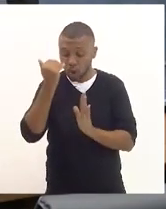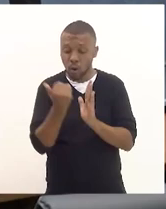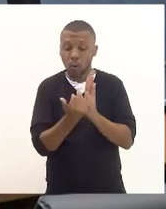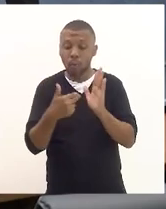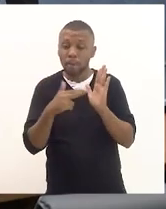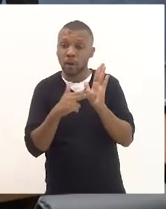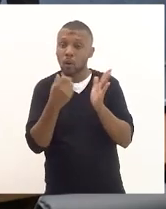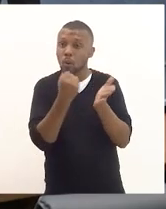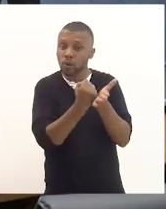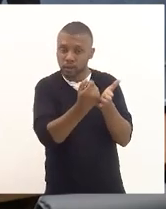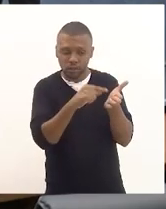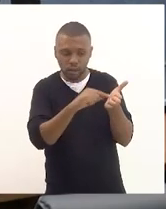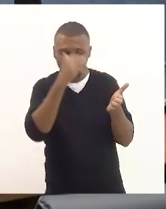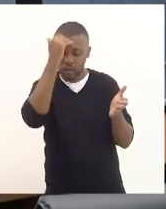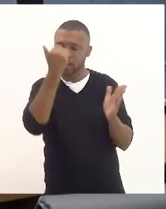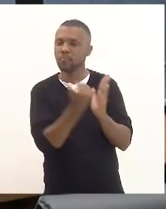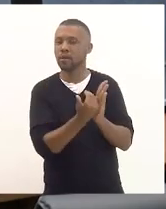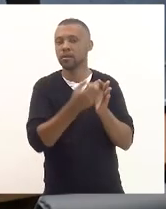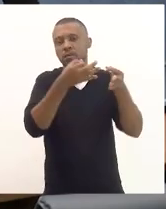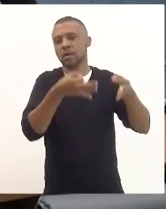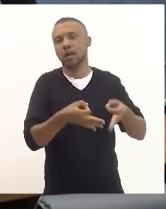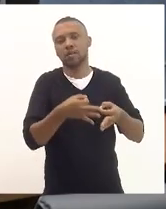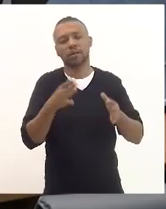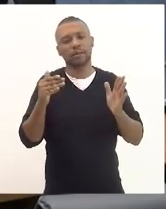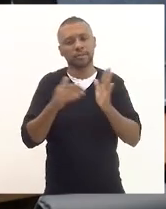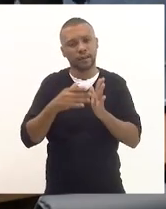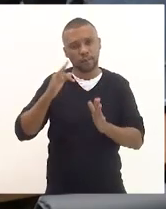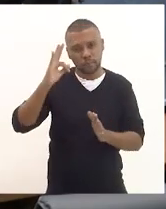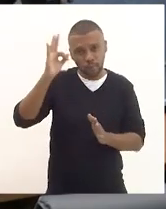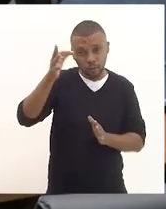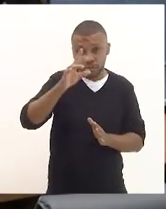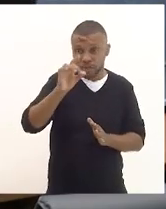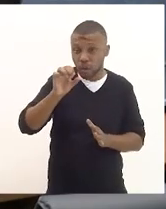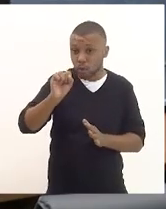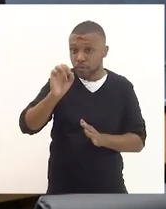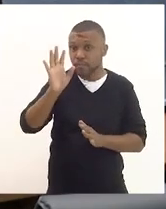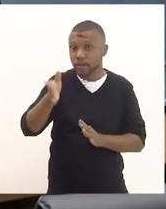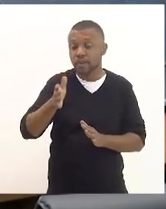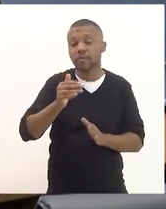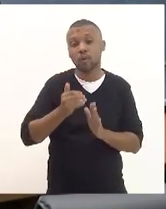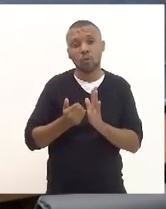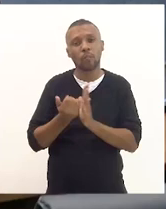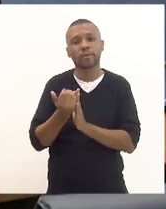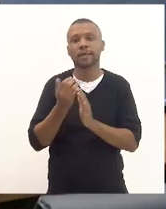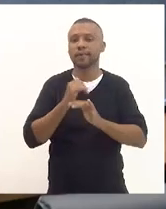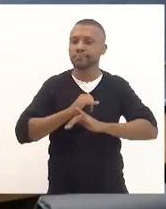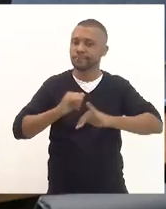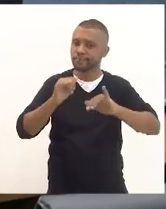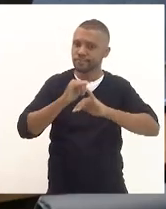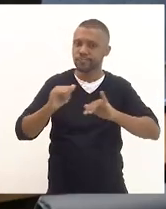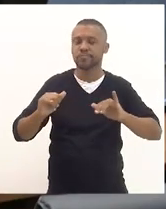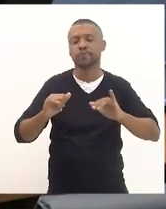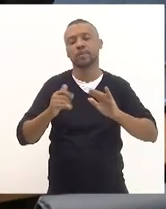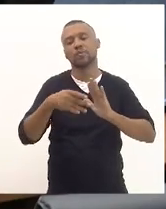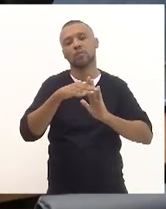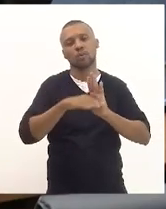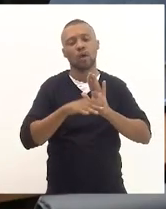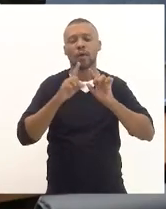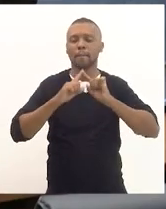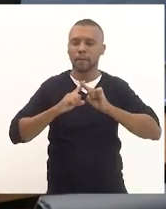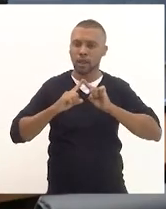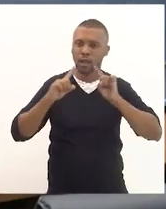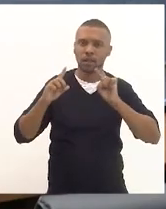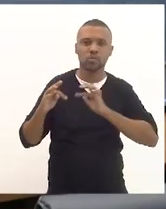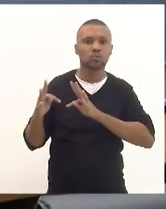nobre deputado Bebeto para fazer leitura da ata da sessão anterior. A ata reflete com exatidão o ocorrido na